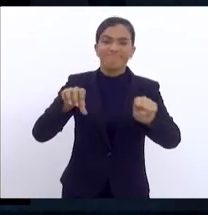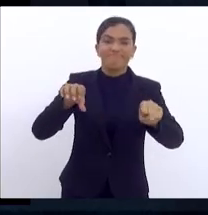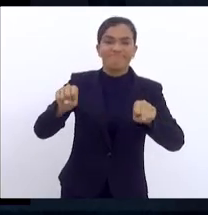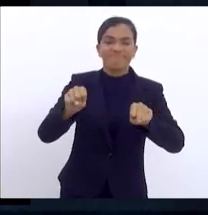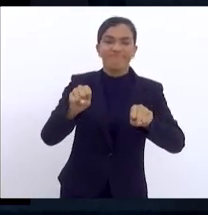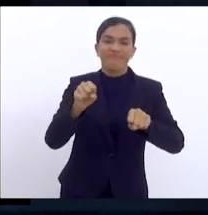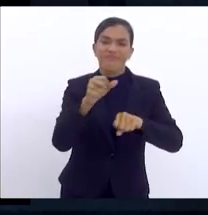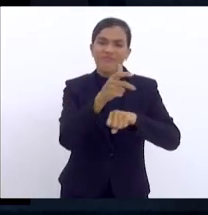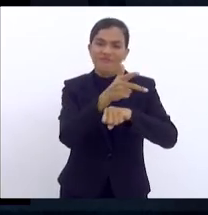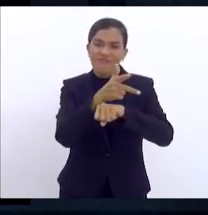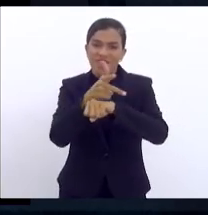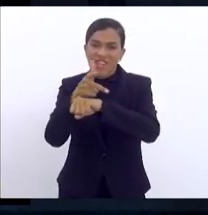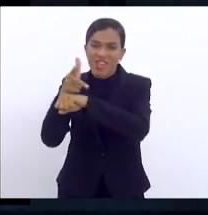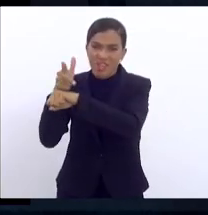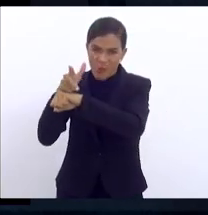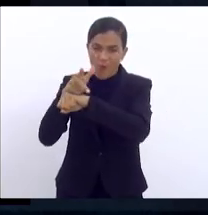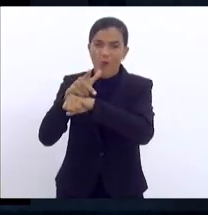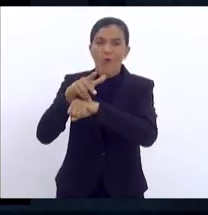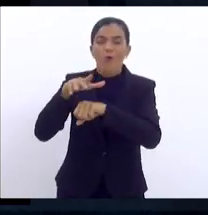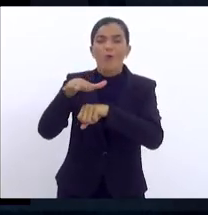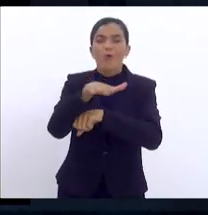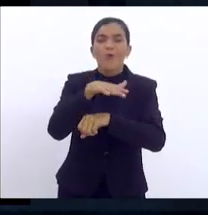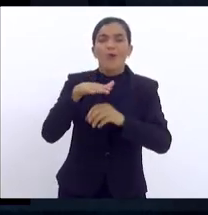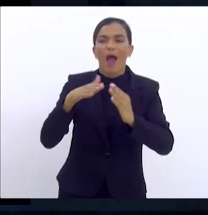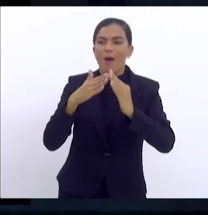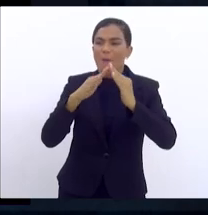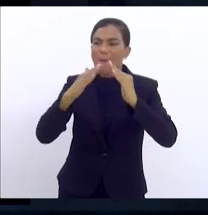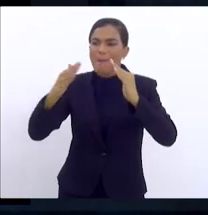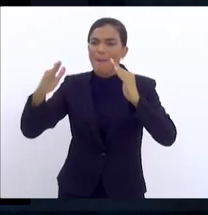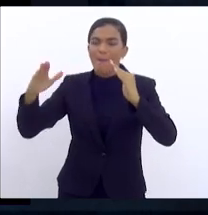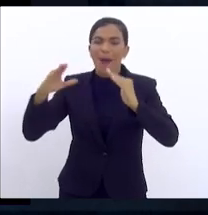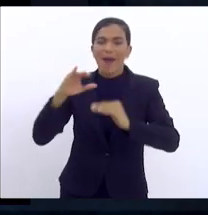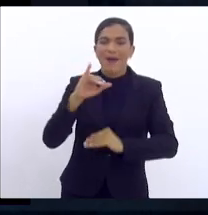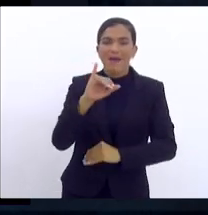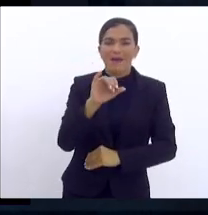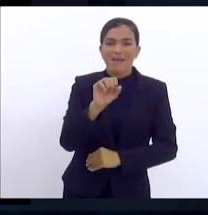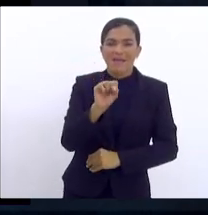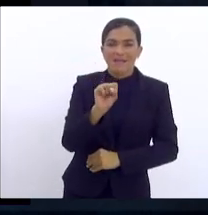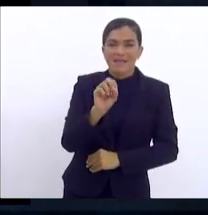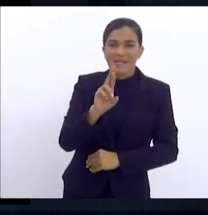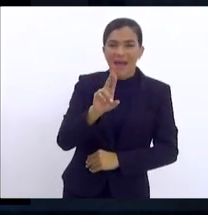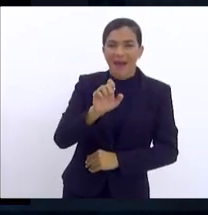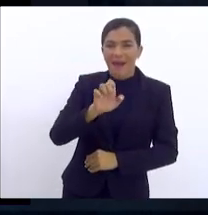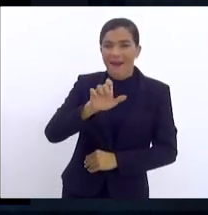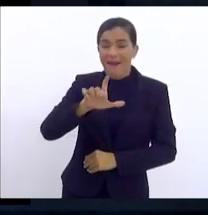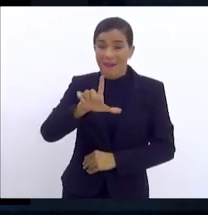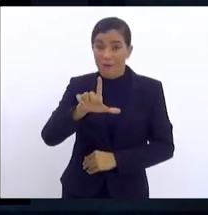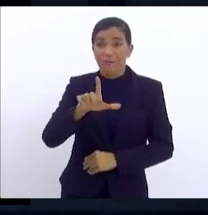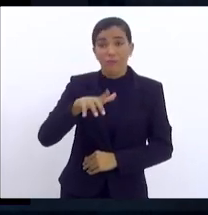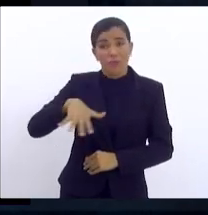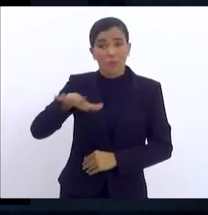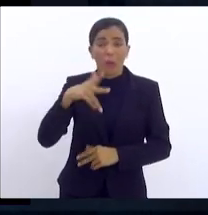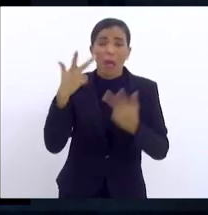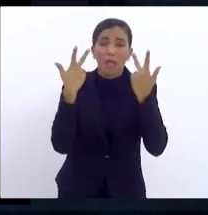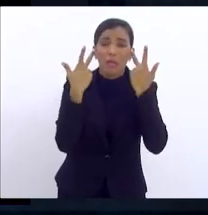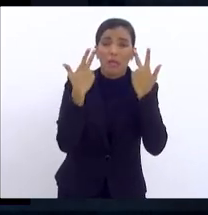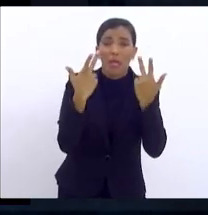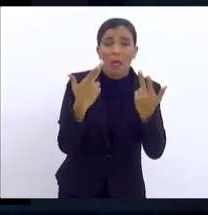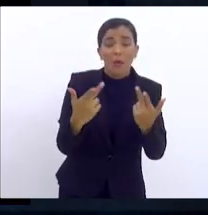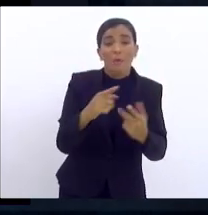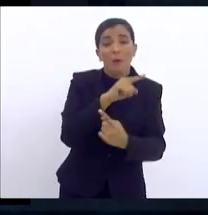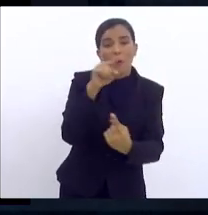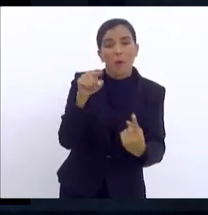Israel eles estavam na região do Pilar que é uma área tranquila justamente por ser uma área tranquila visando